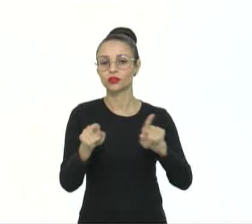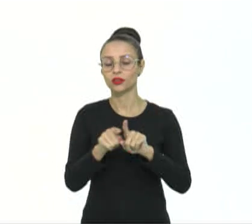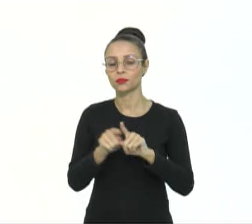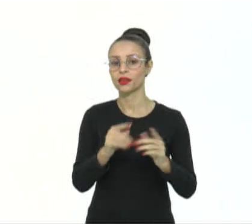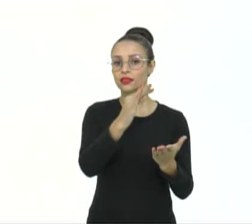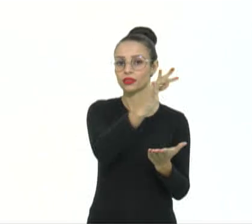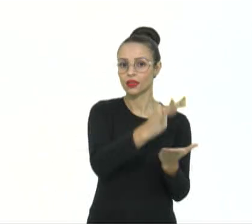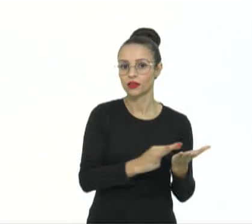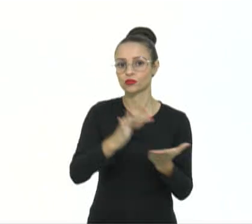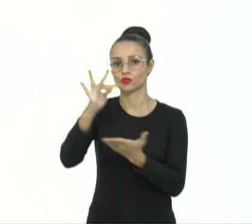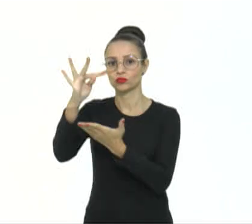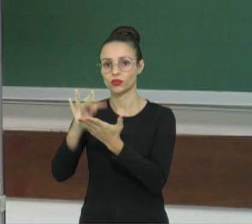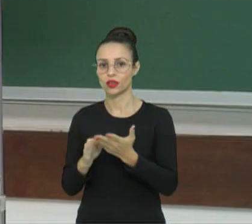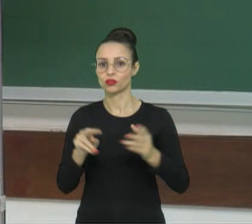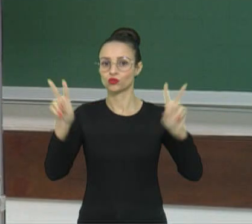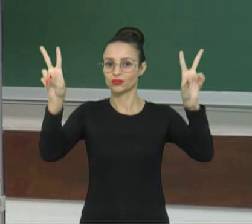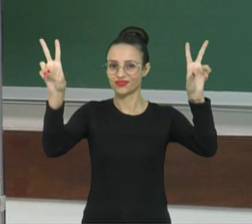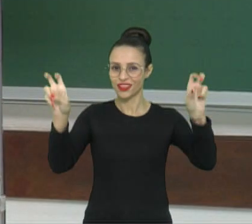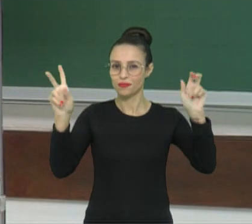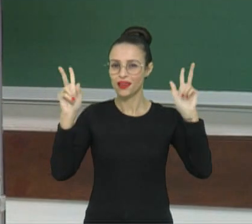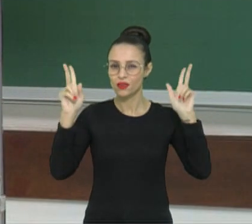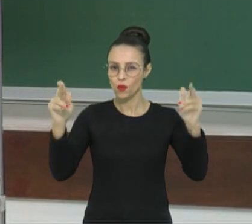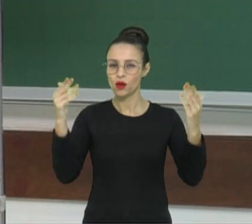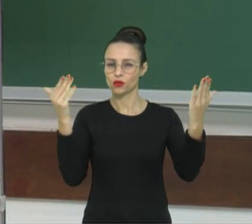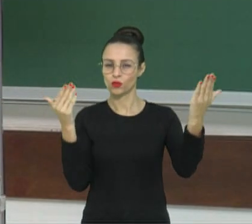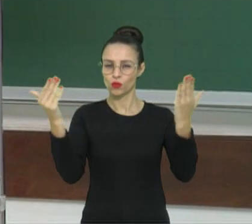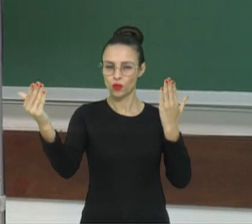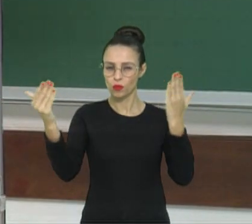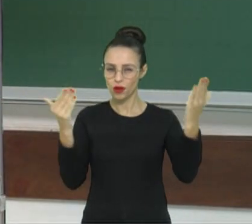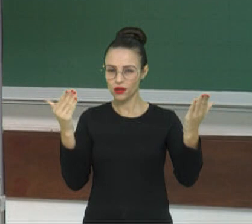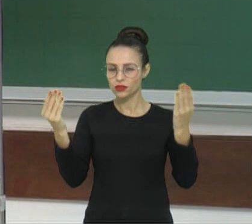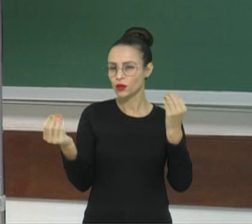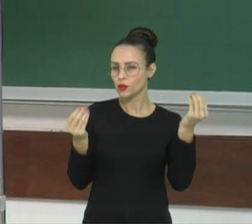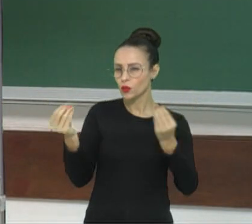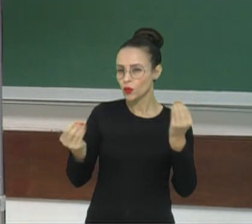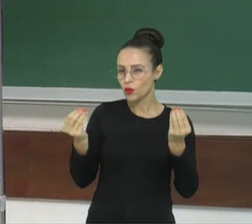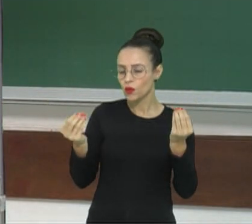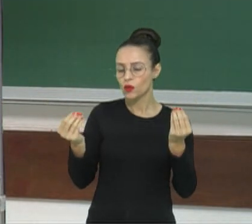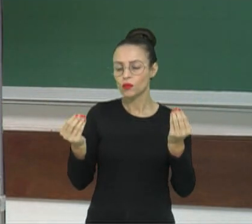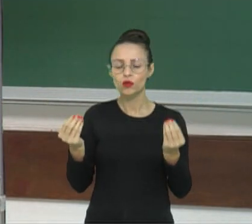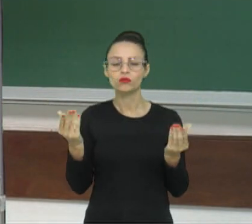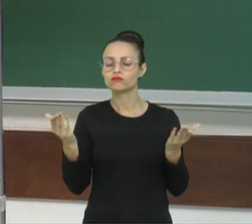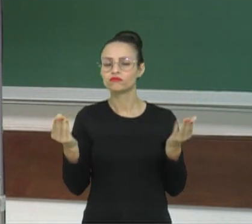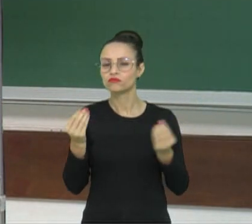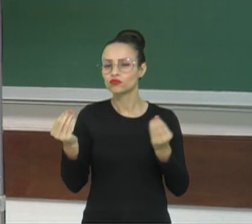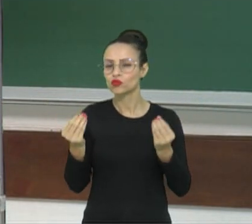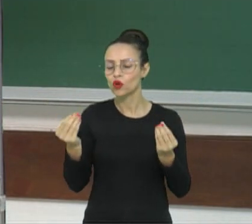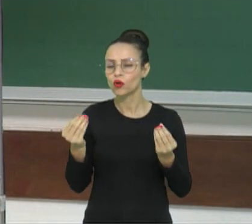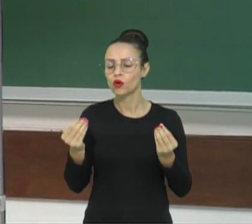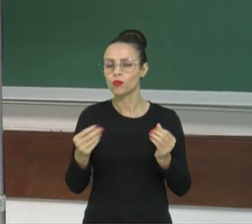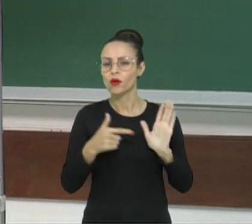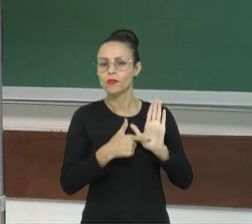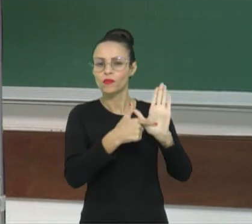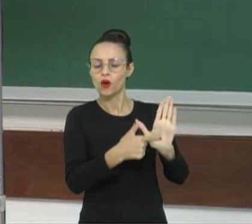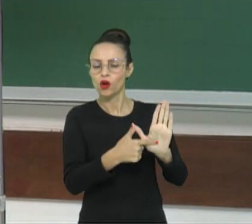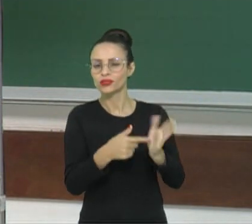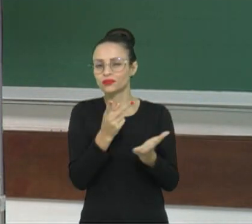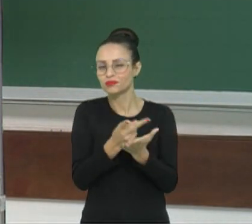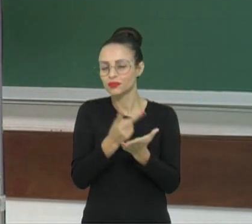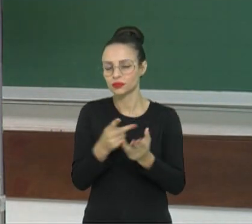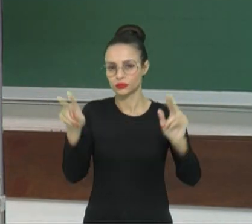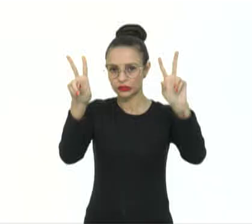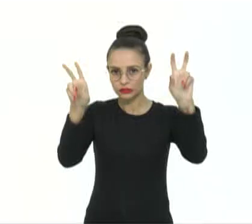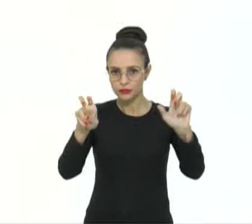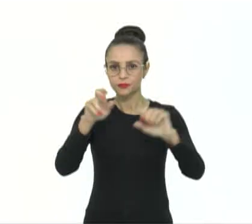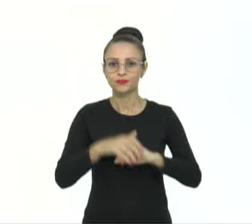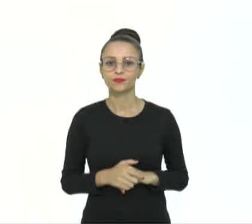textos de mesma temática. Então, a gente vai fazer essa comparação de como esses veículos estão mostrando essa mesma